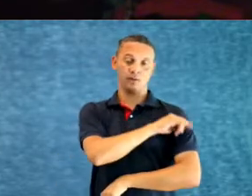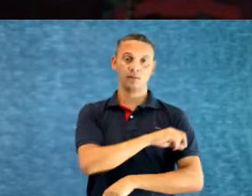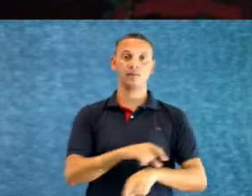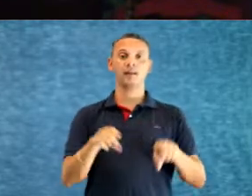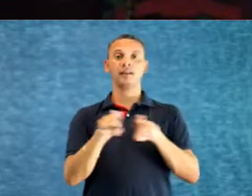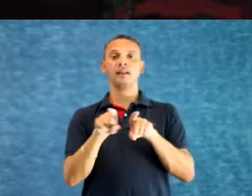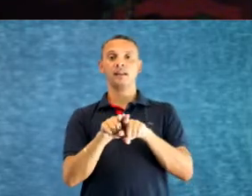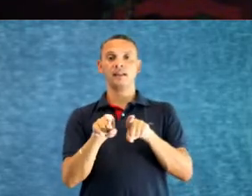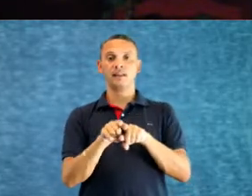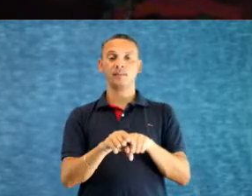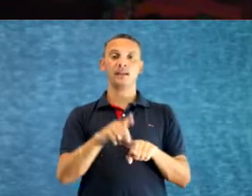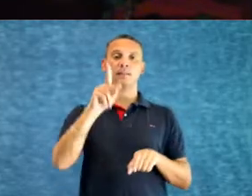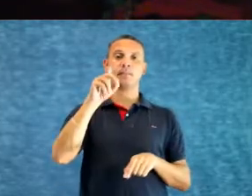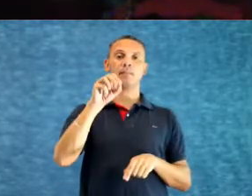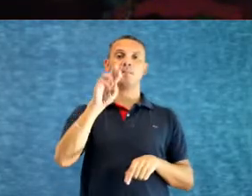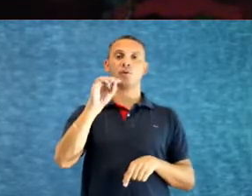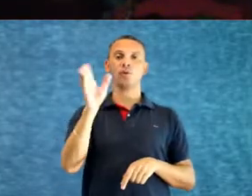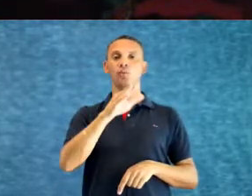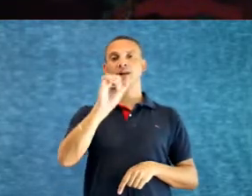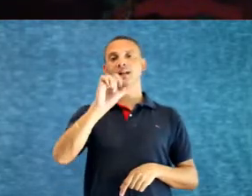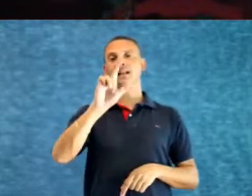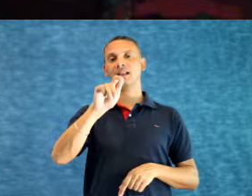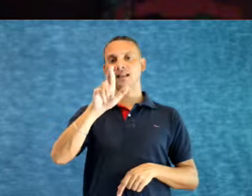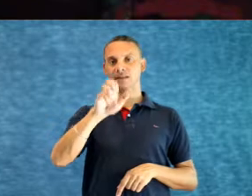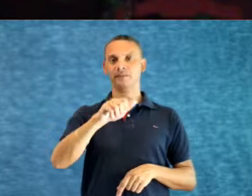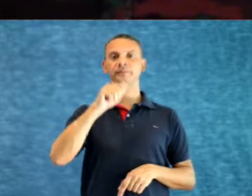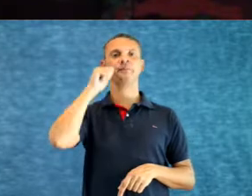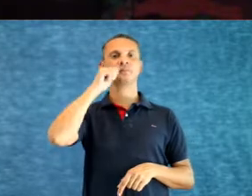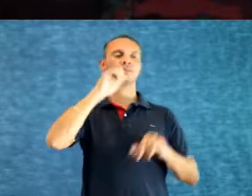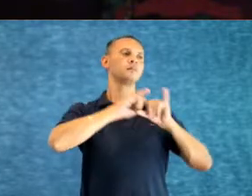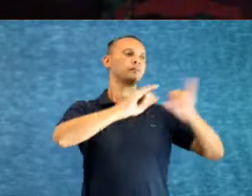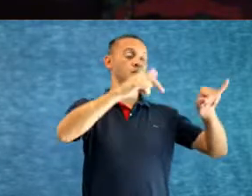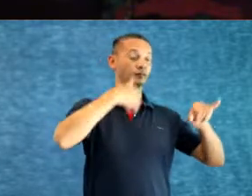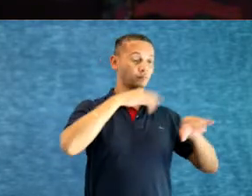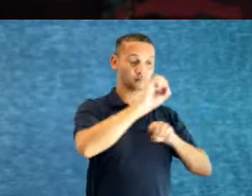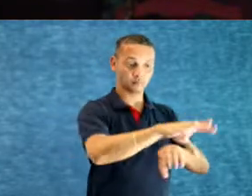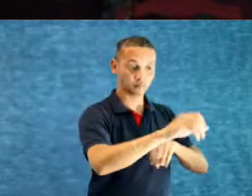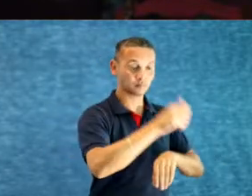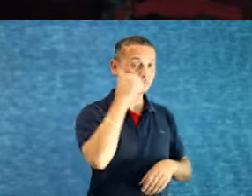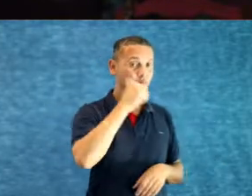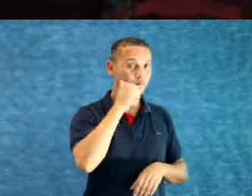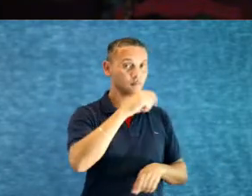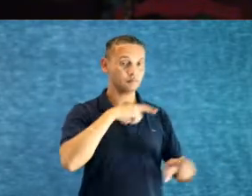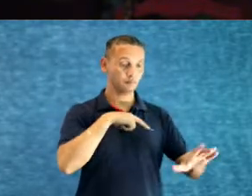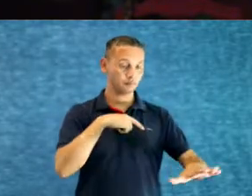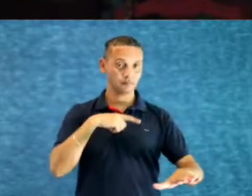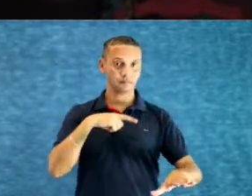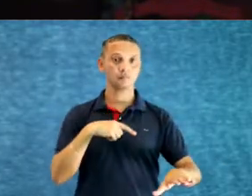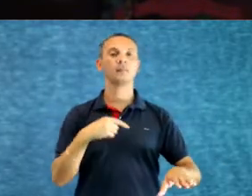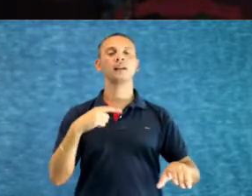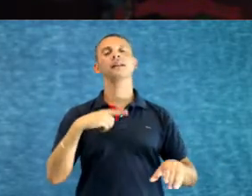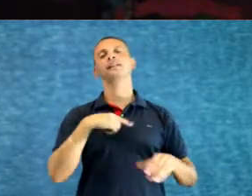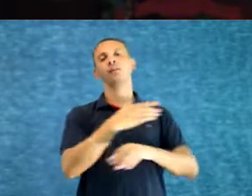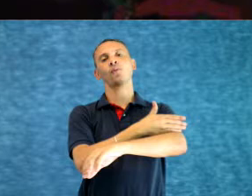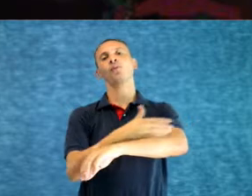agradecer André, o norte rio-grandense. Isso, agradecer essa fala